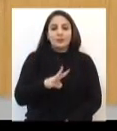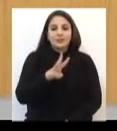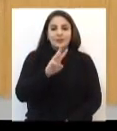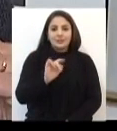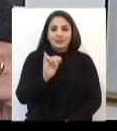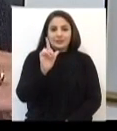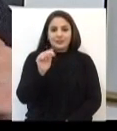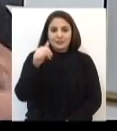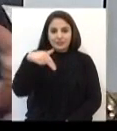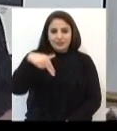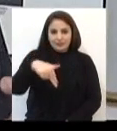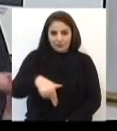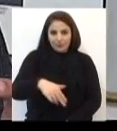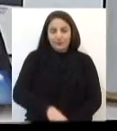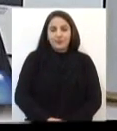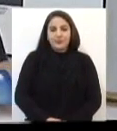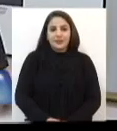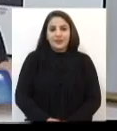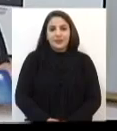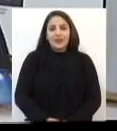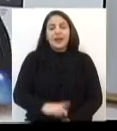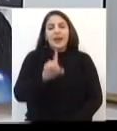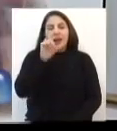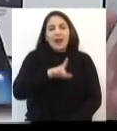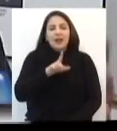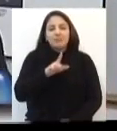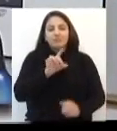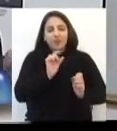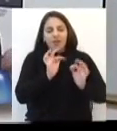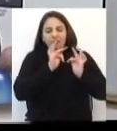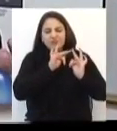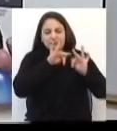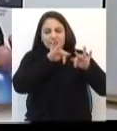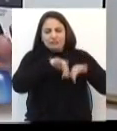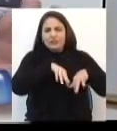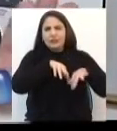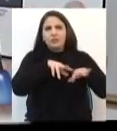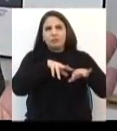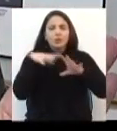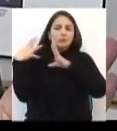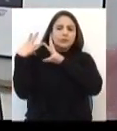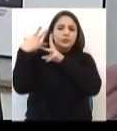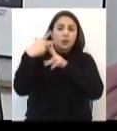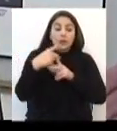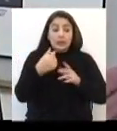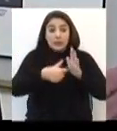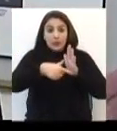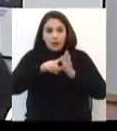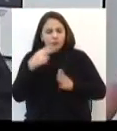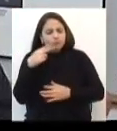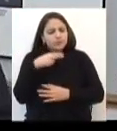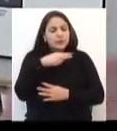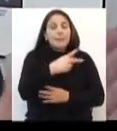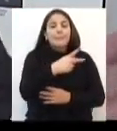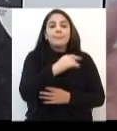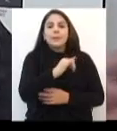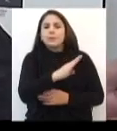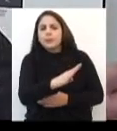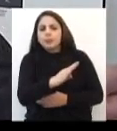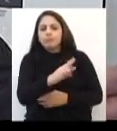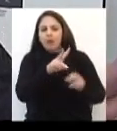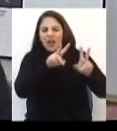Liu. O sistema cooperativo de crédito ele vem quebrar um paradigma que antes tudo se olhava a partir do PIB, a